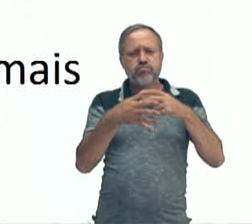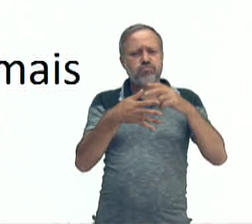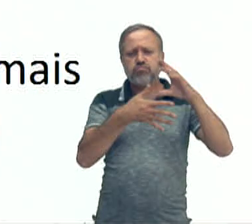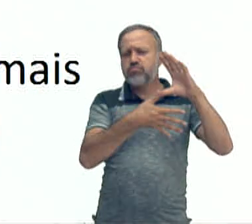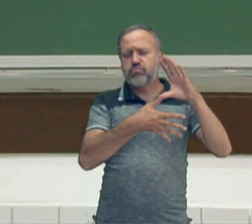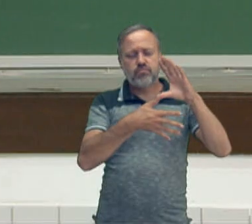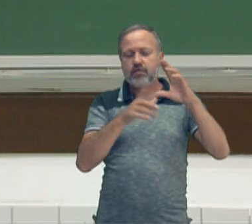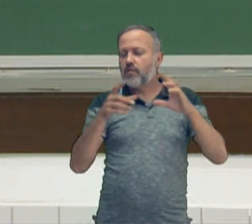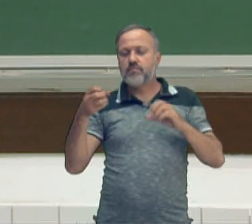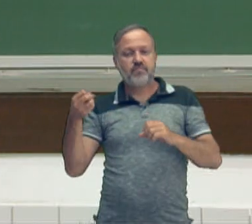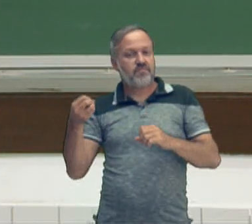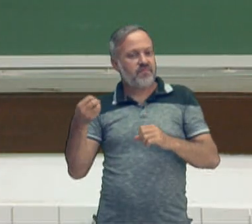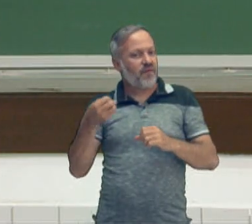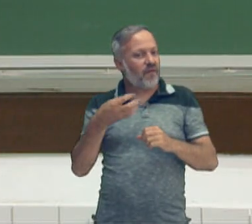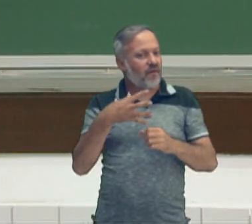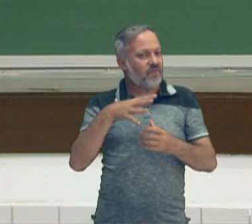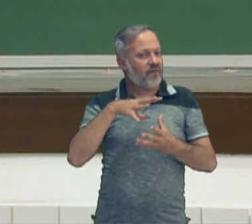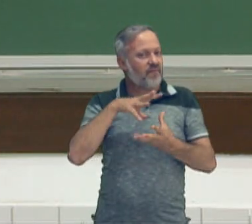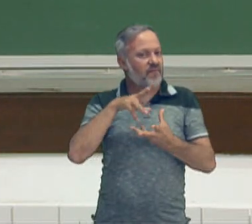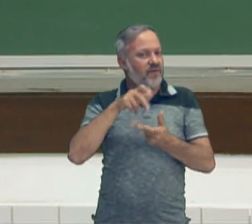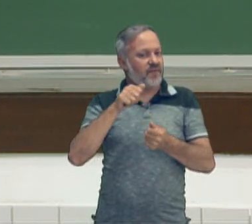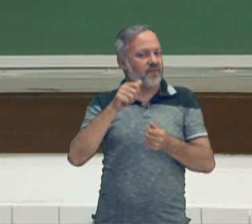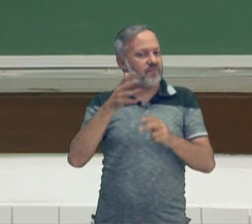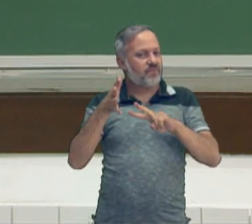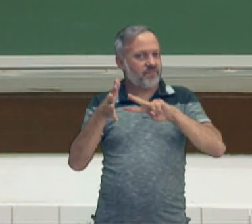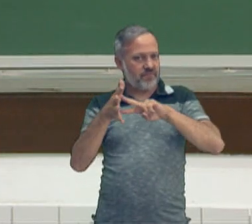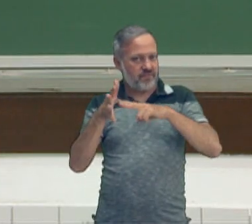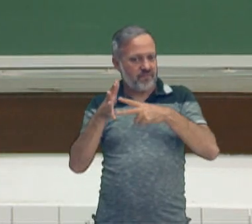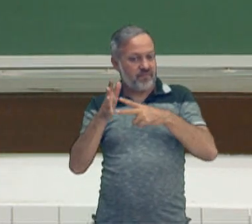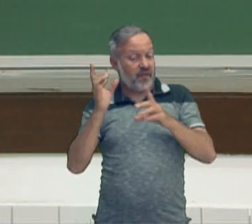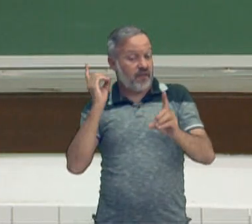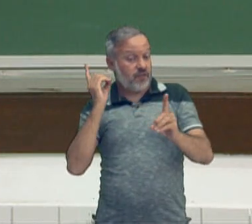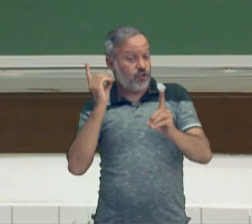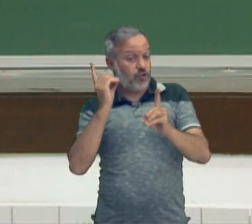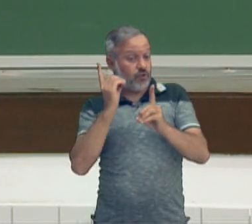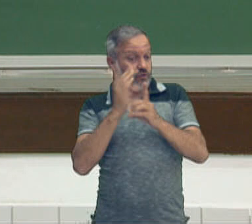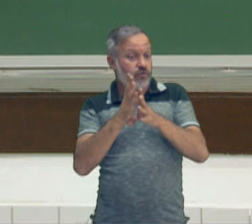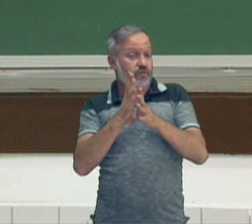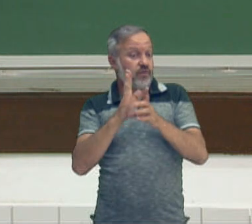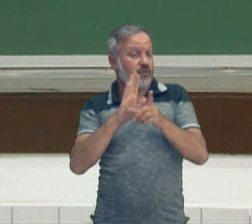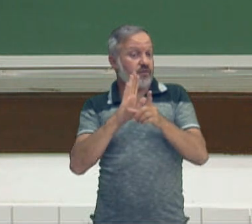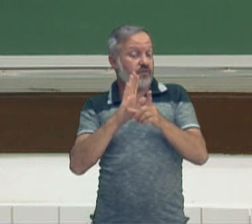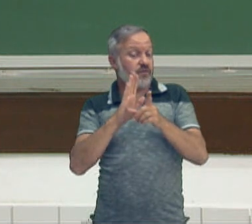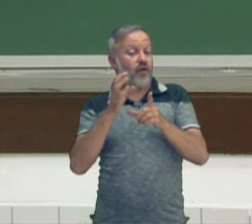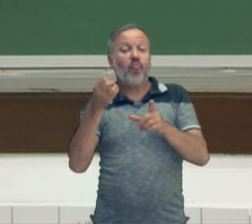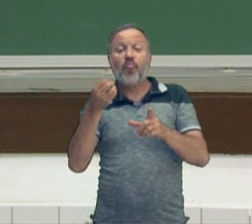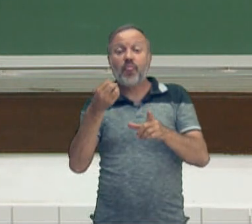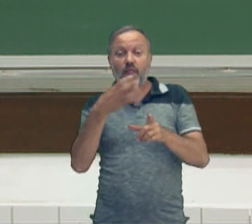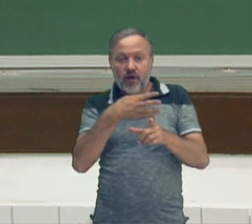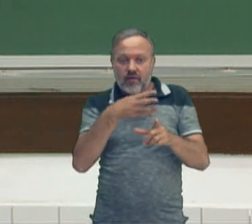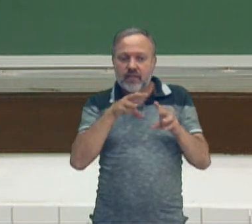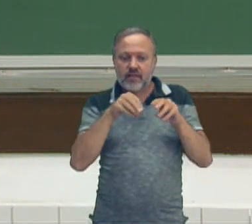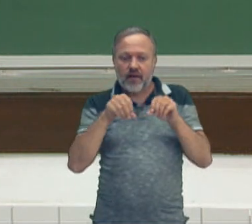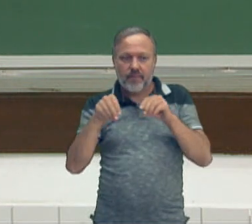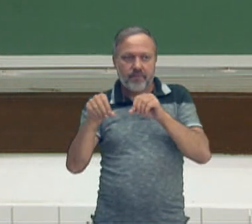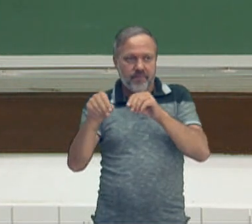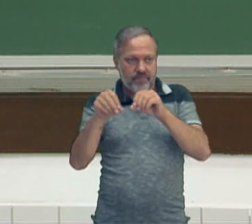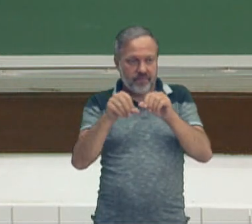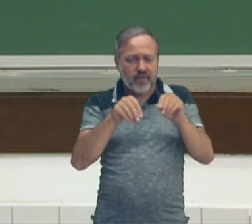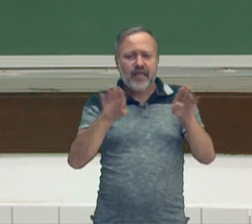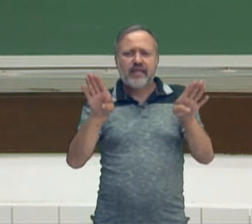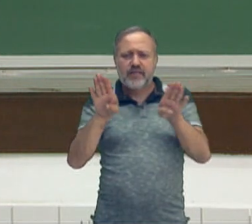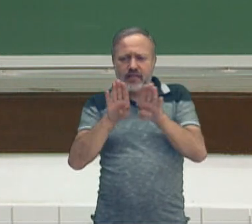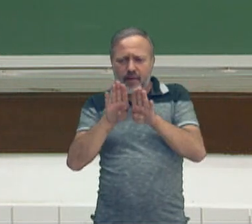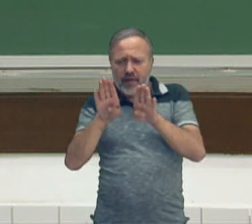que foi descoberto mais recentemente. Nós temos aí uma distribuição do Velho Mundo, nós temos a distribuição do Novo Mundo e do Novíssimo